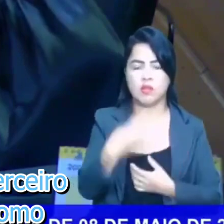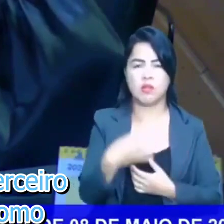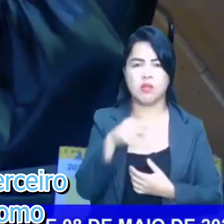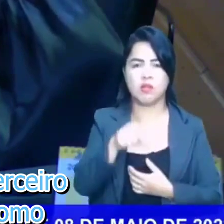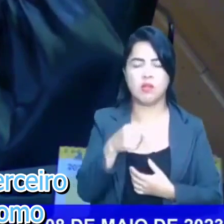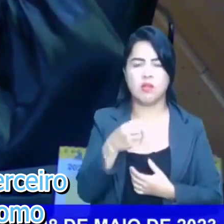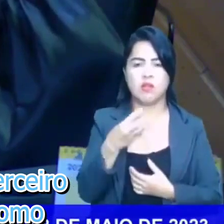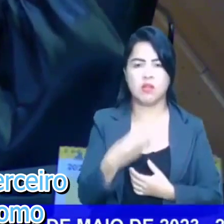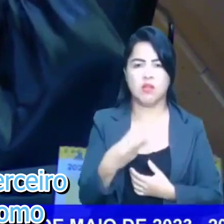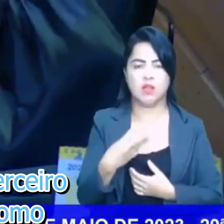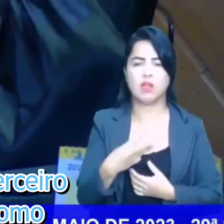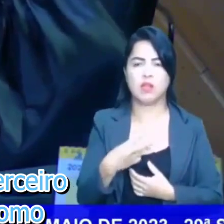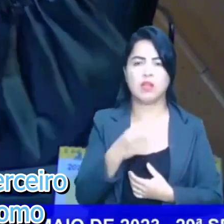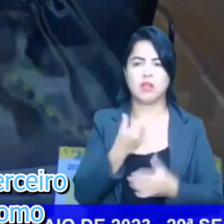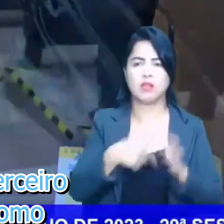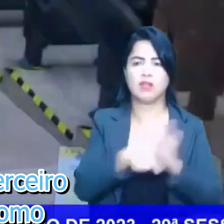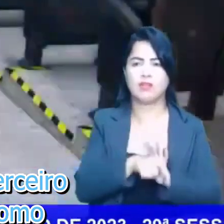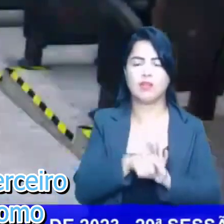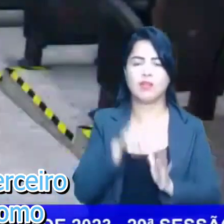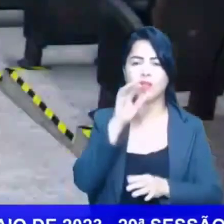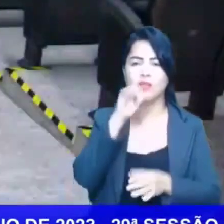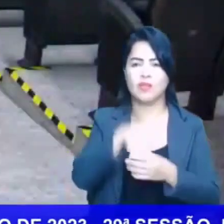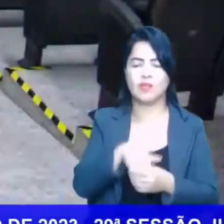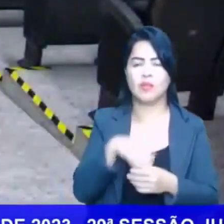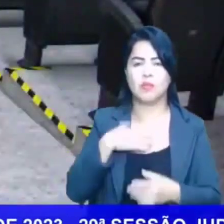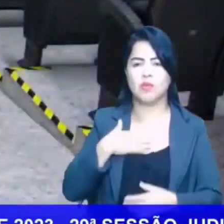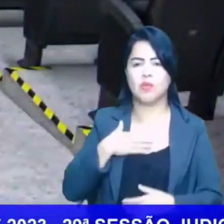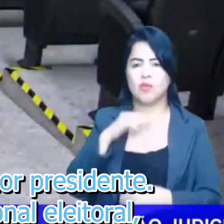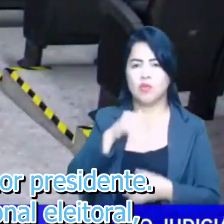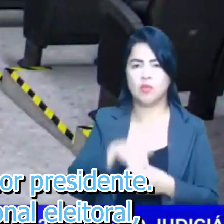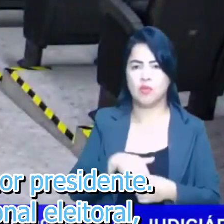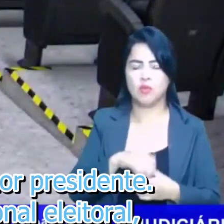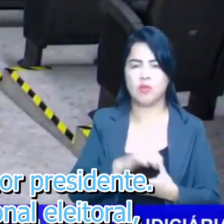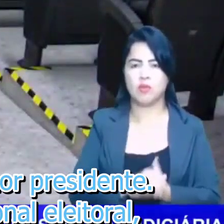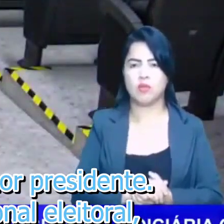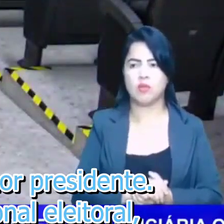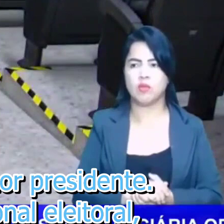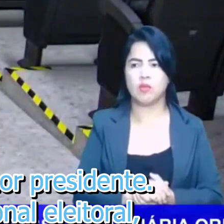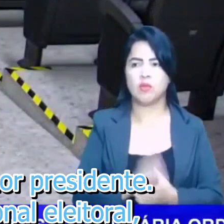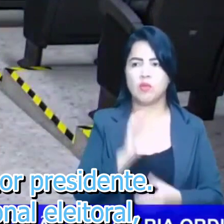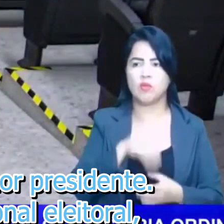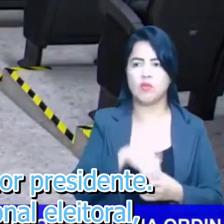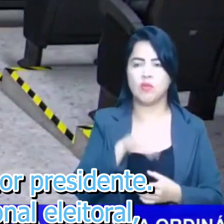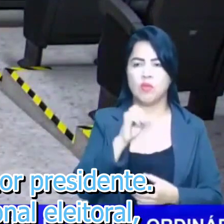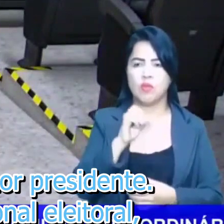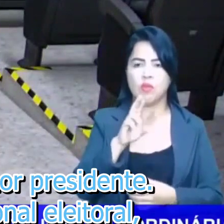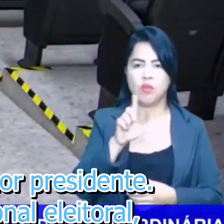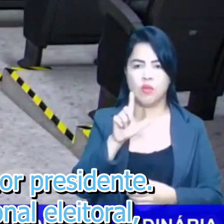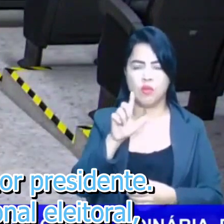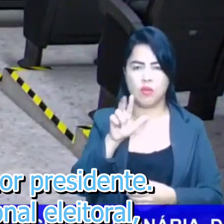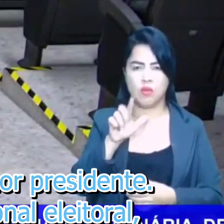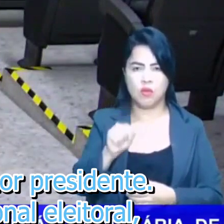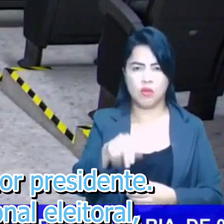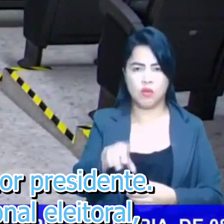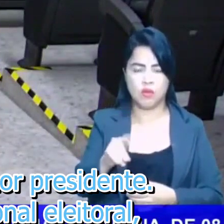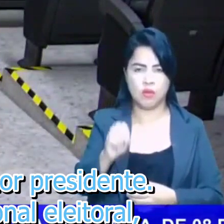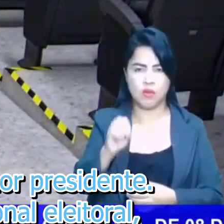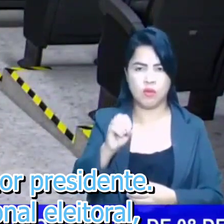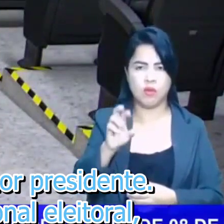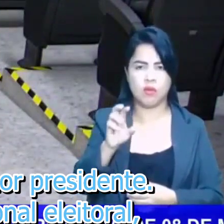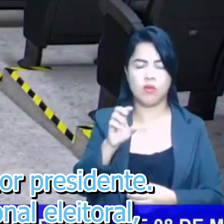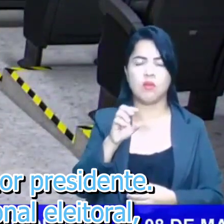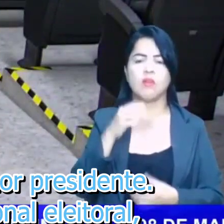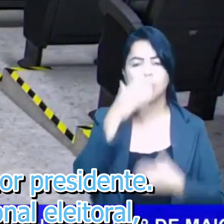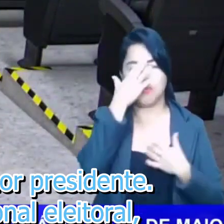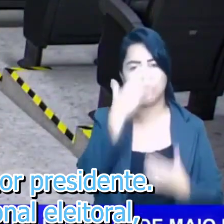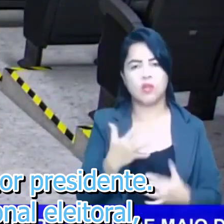Código Eleitoral. Esse é o meu voto. Perfeito. Como vota a juiz Orlando Vasconcelos? Assentos vazios. Obrigado, senhor presidente. Boa tarde a todos,